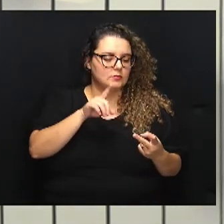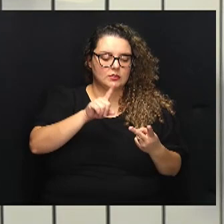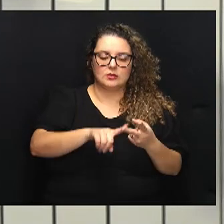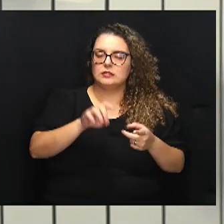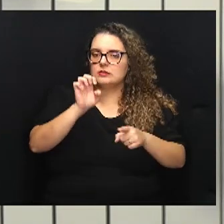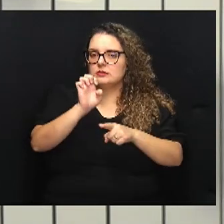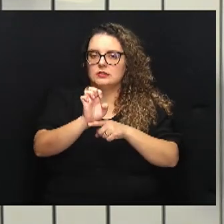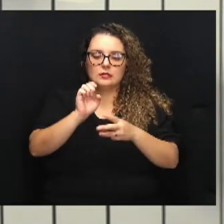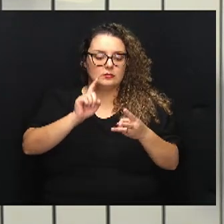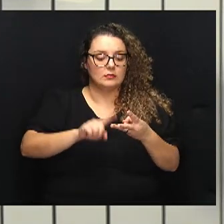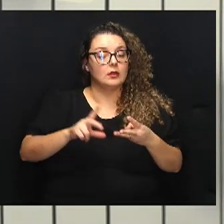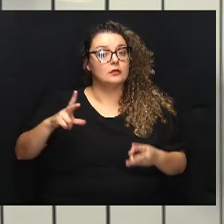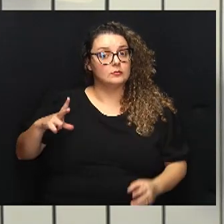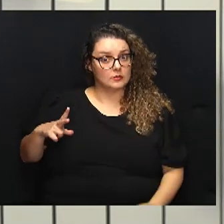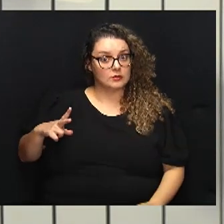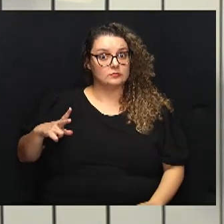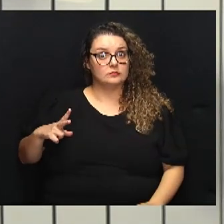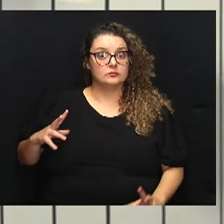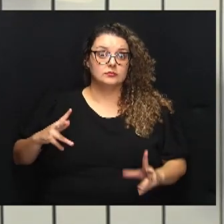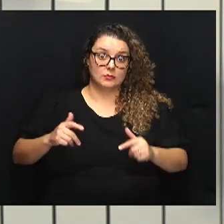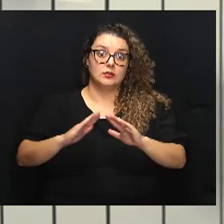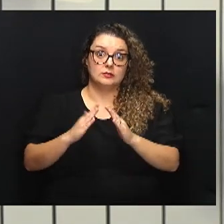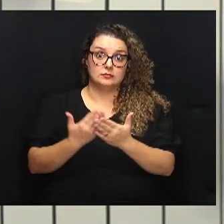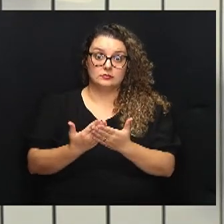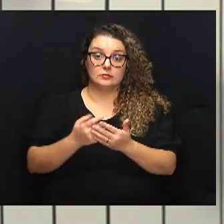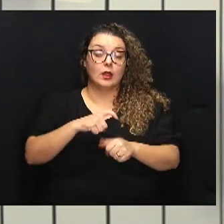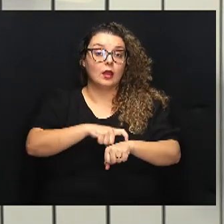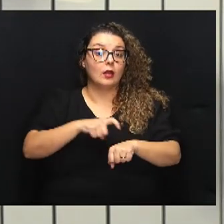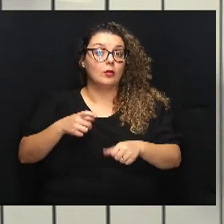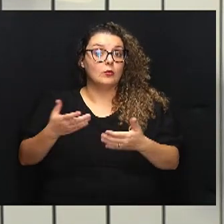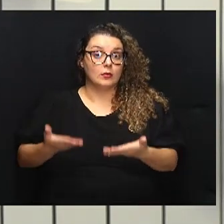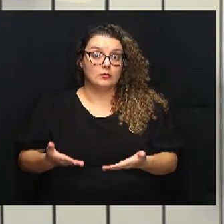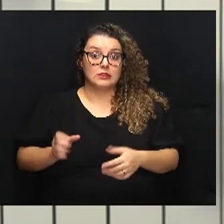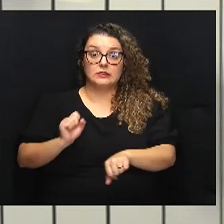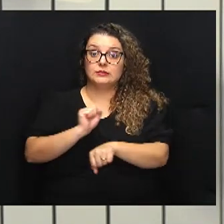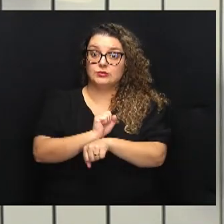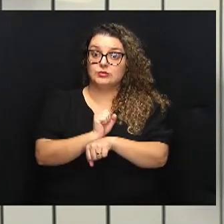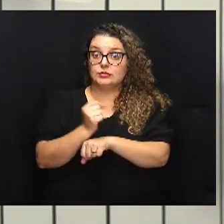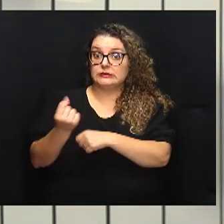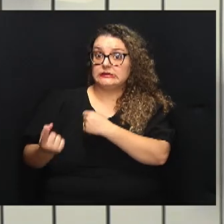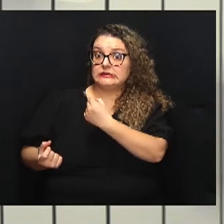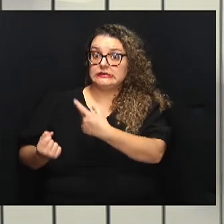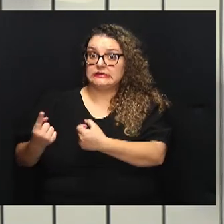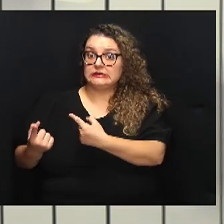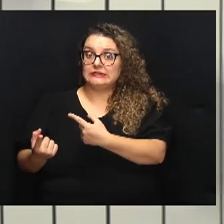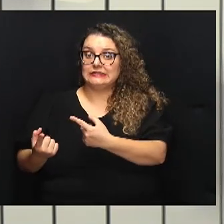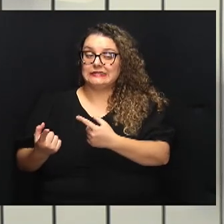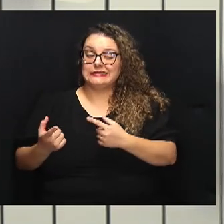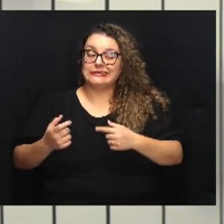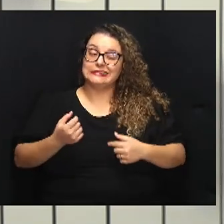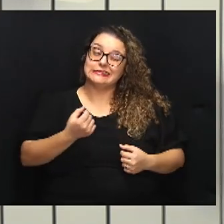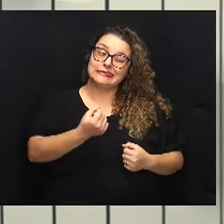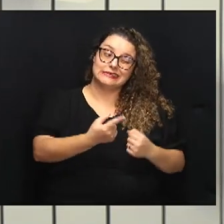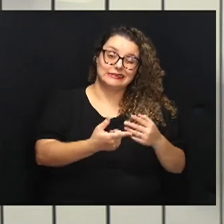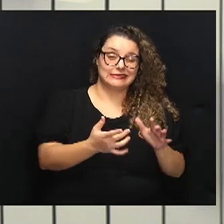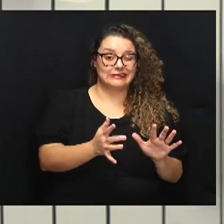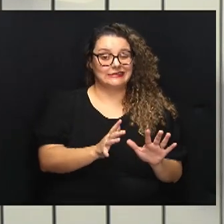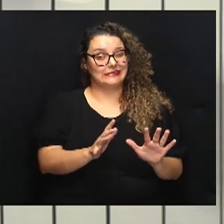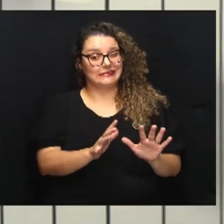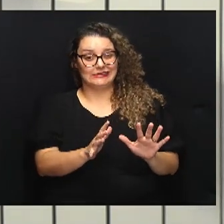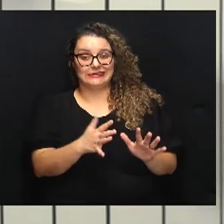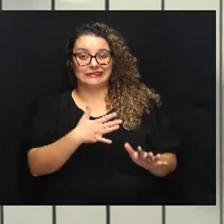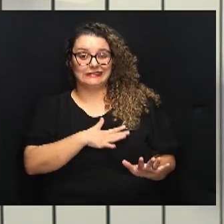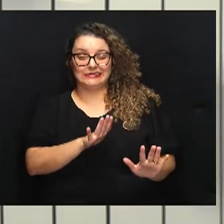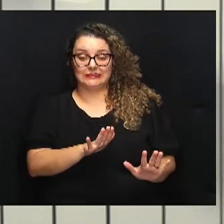estadual, particular, às escolas. Momento que é aguardado por alguns, nem tanto por outros. Até porque,